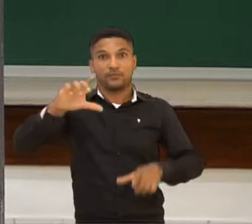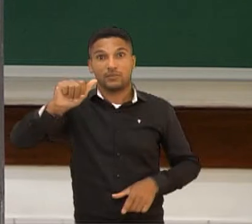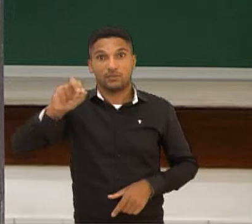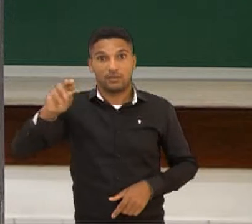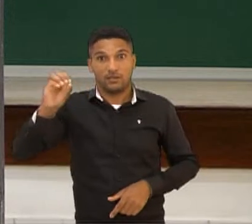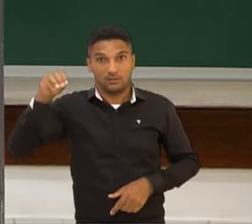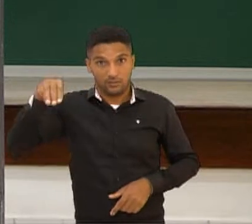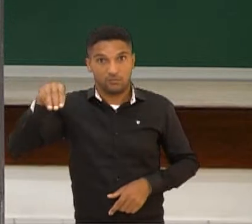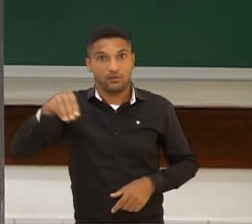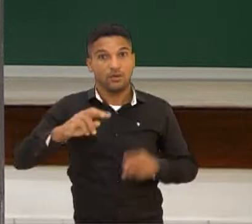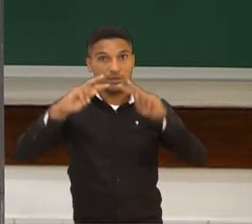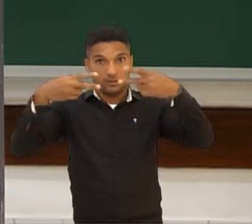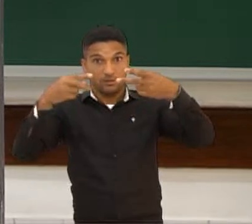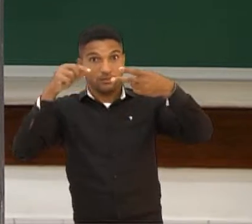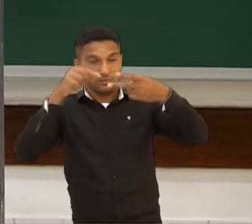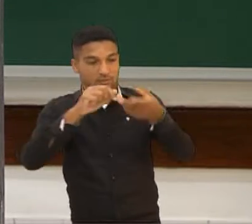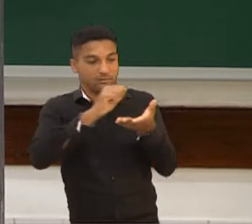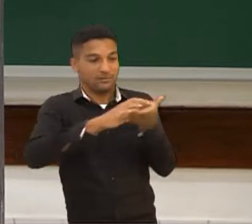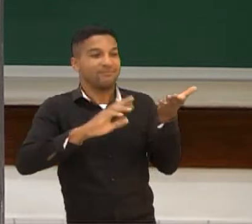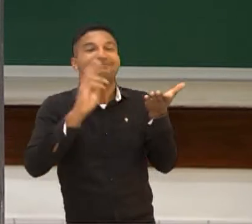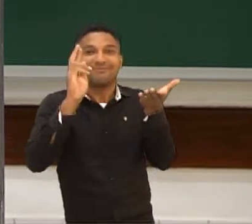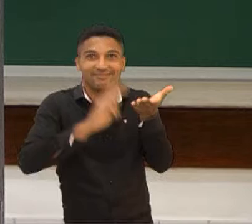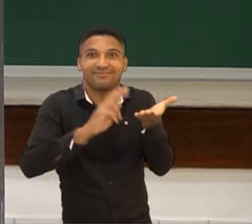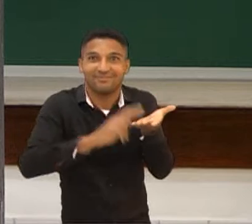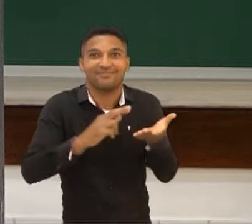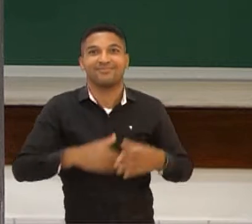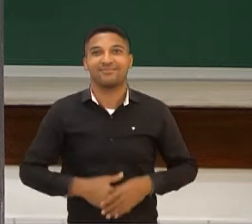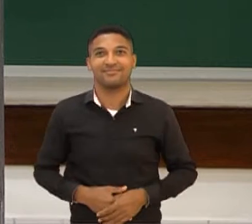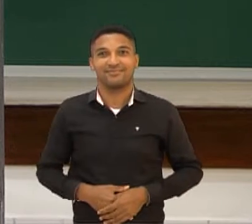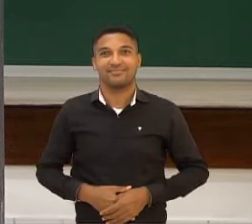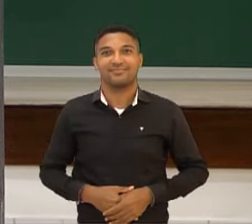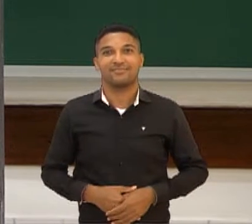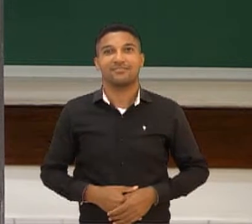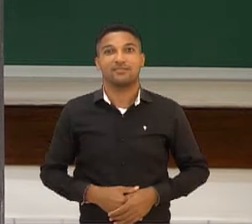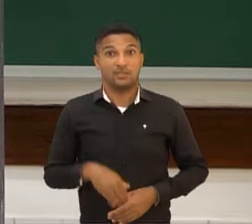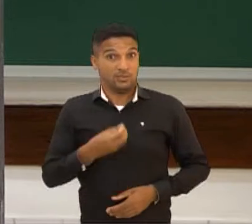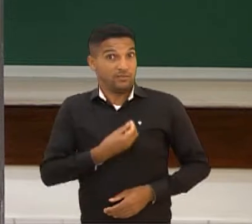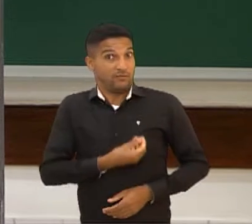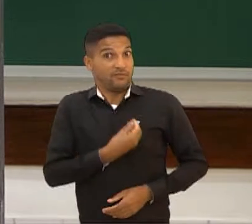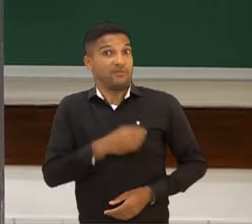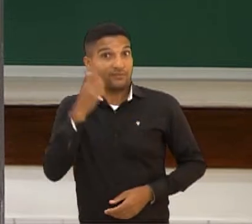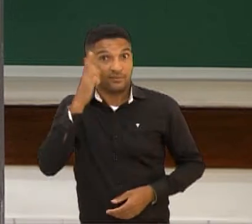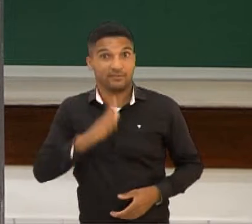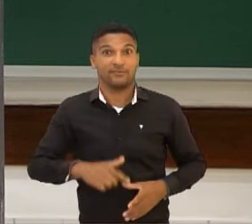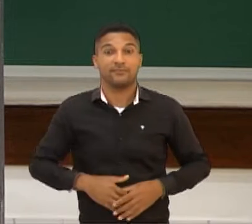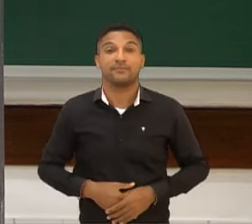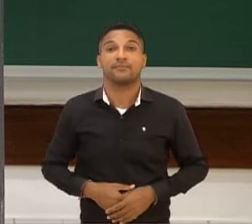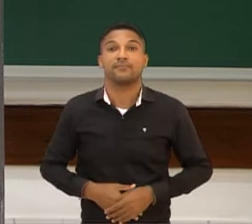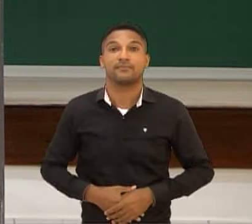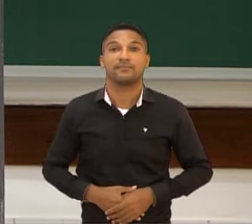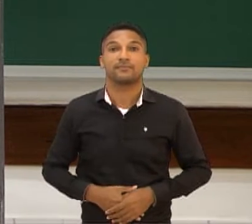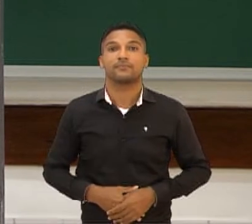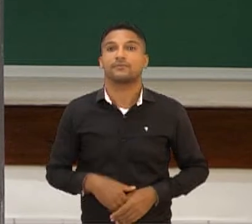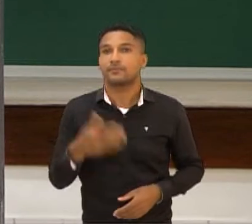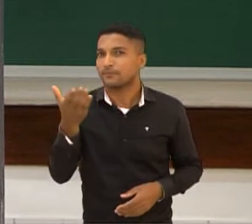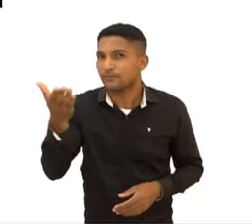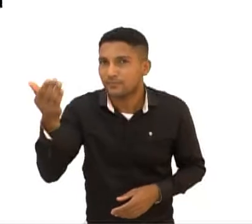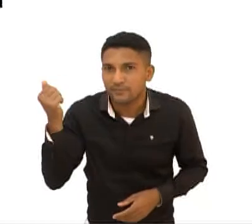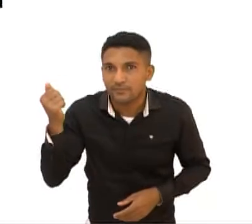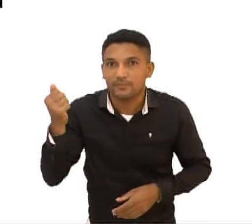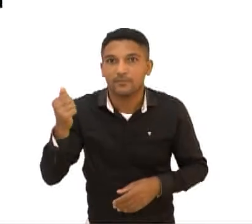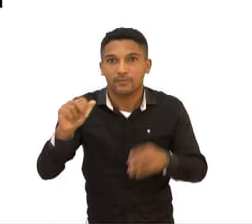lá, respondem a tarefa que tem lá e daí a presença de vocês está garantida. Vamos lá para o nosso conteúdo? Vamos saber quais